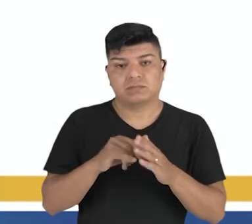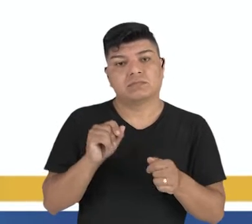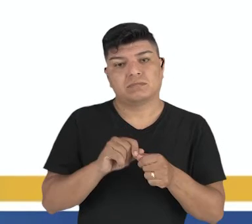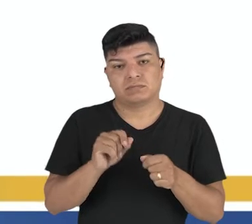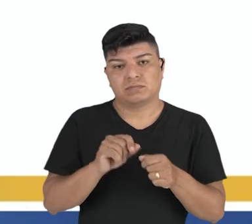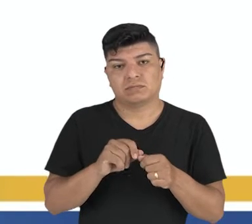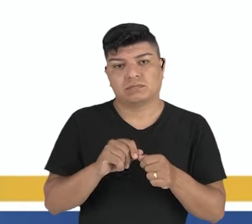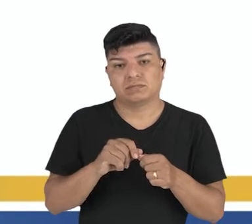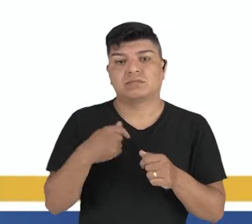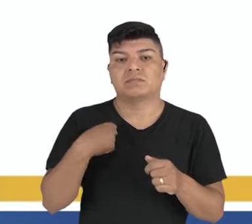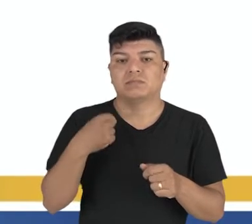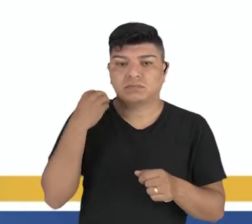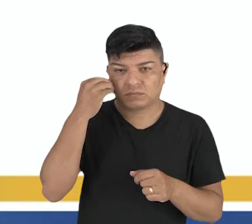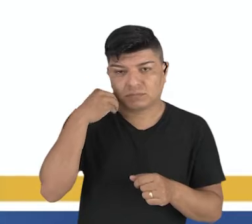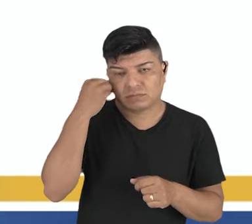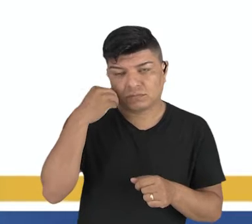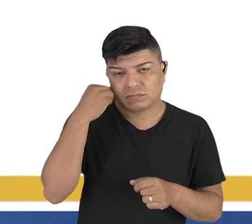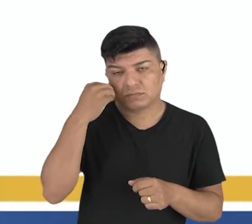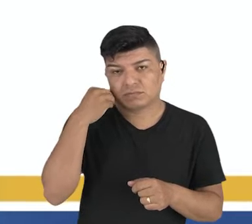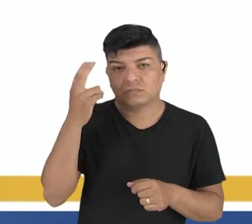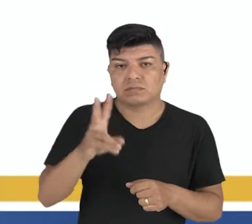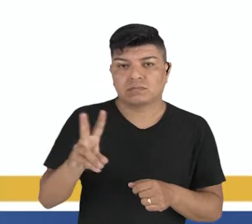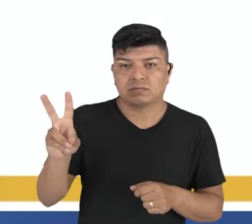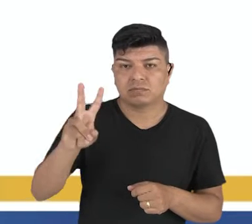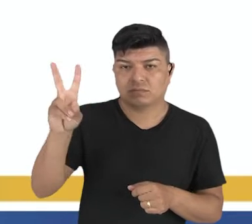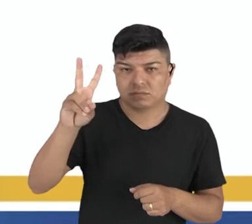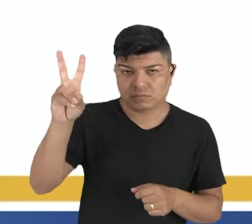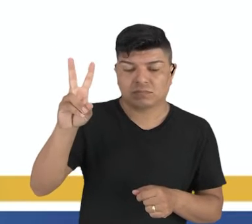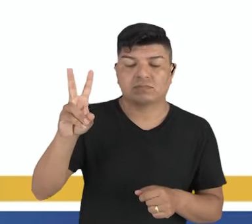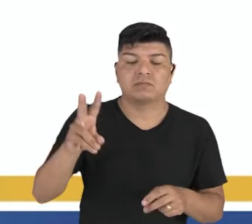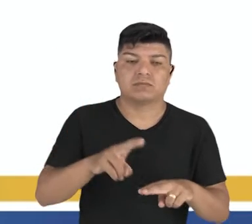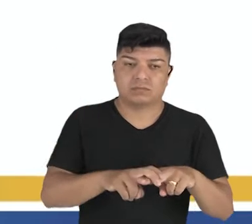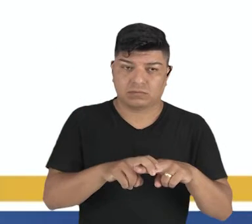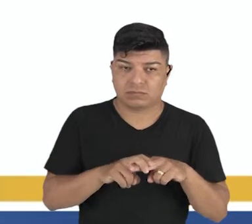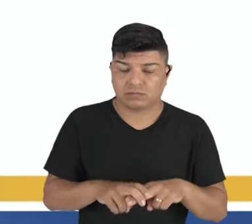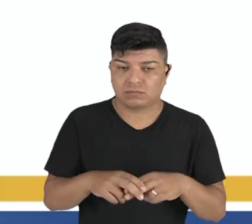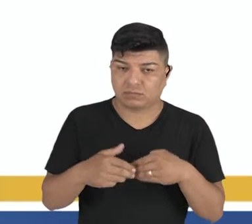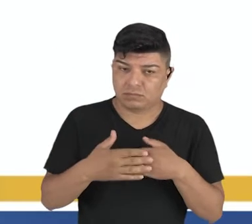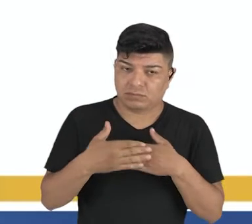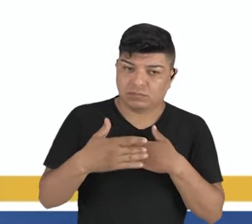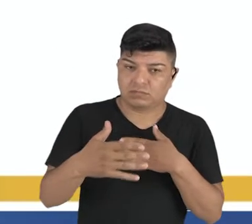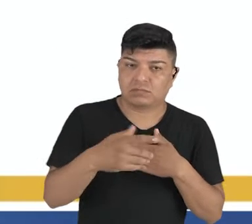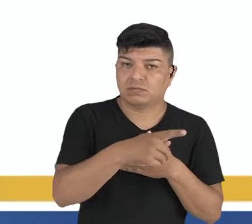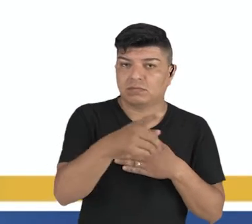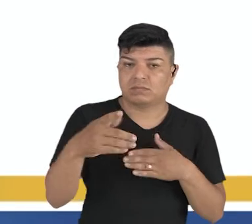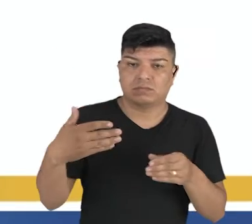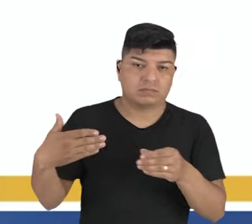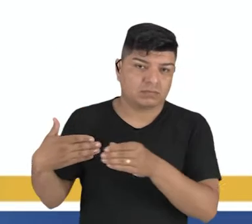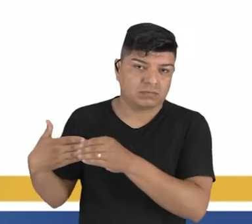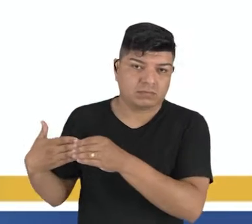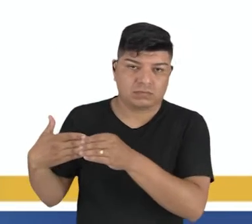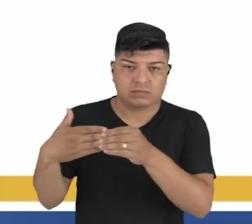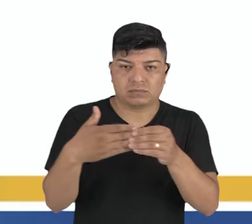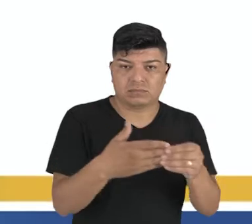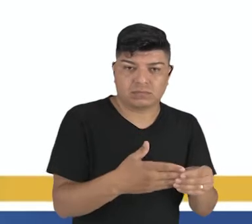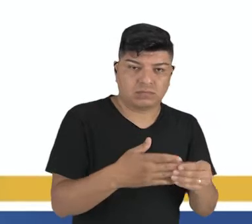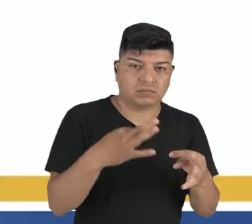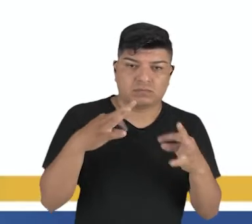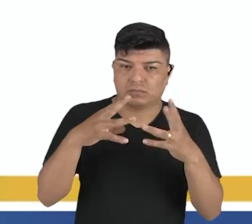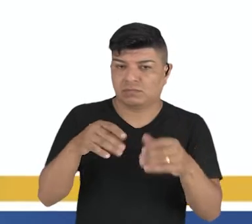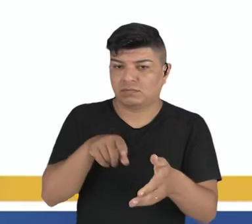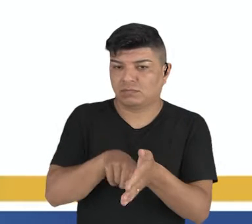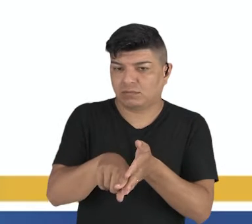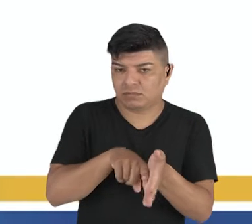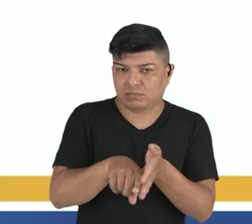que tem base, uma instituição que tem valor de autoridade. Então, a partir do momento que você traz os dados estatísticos